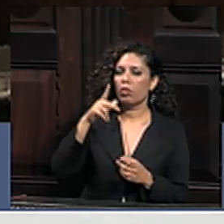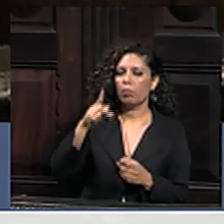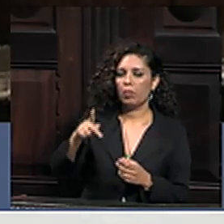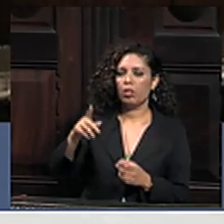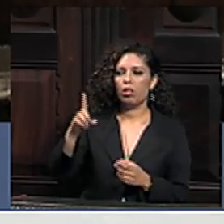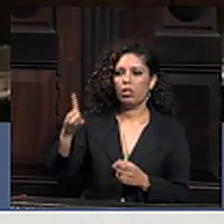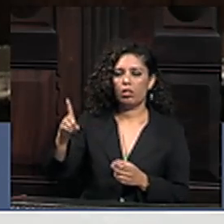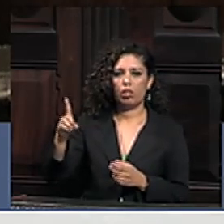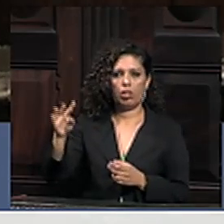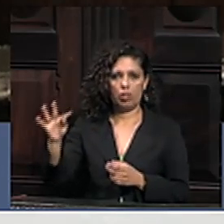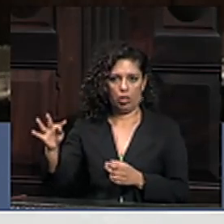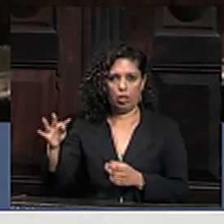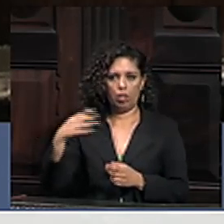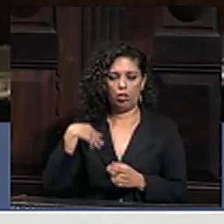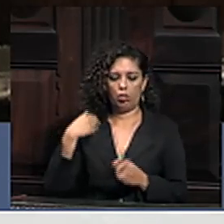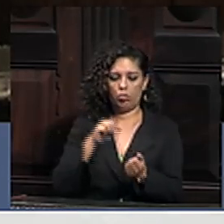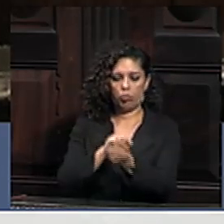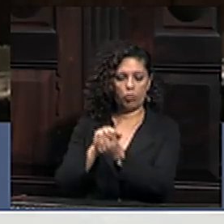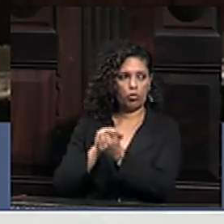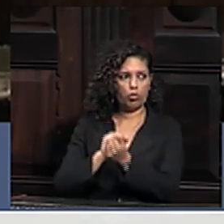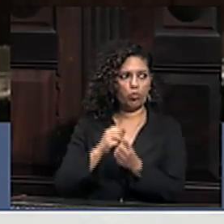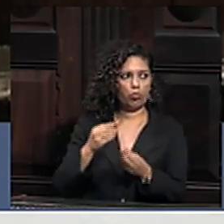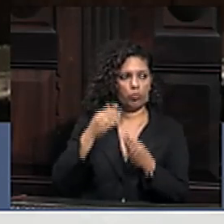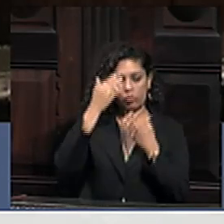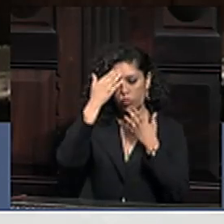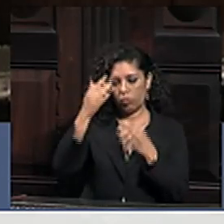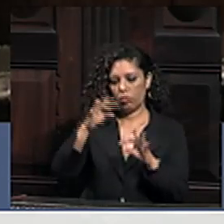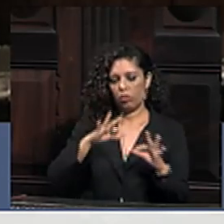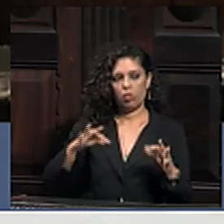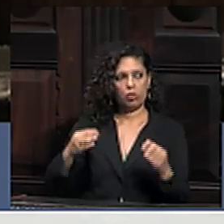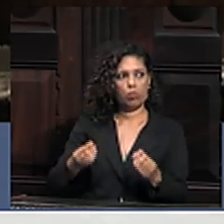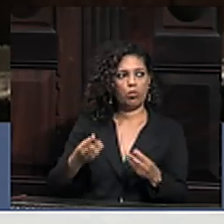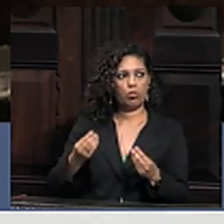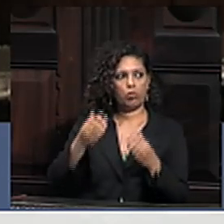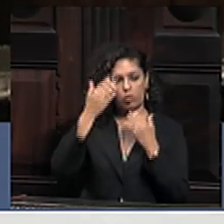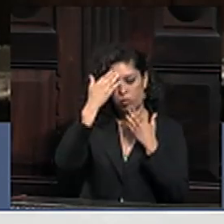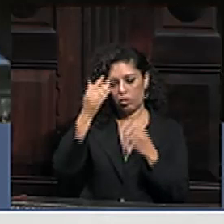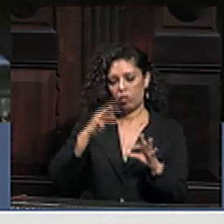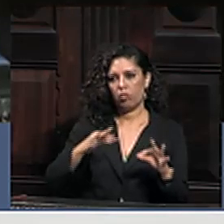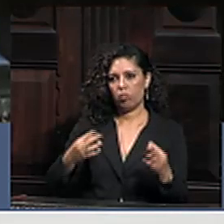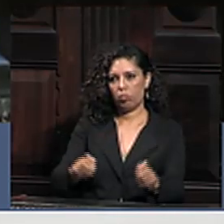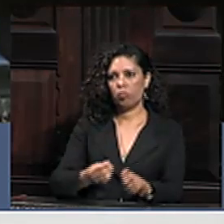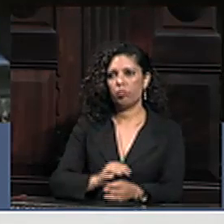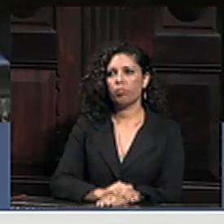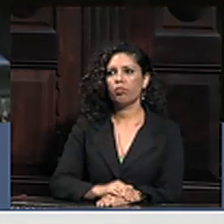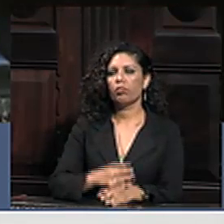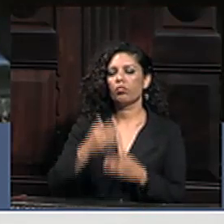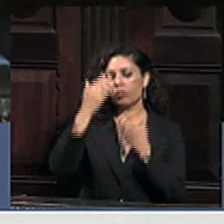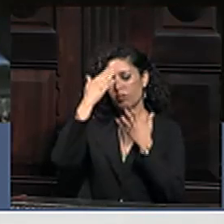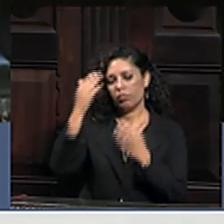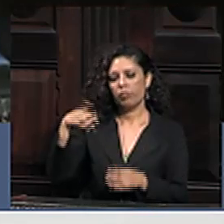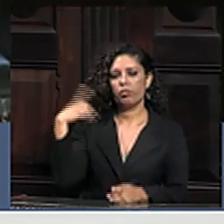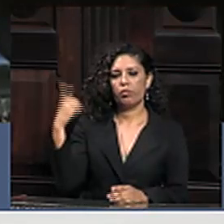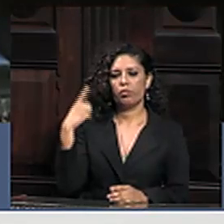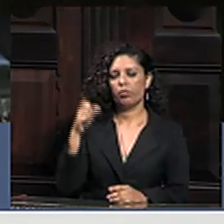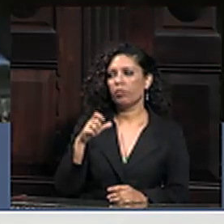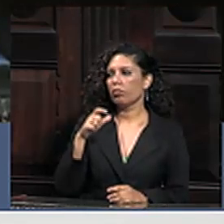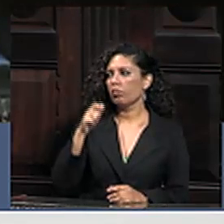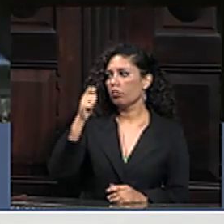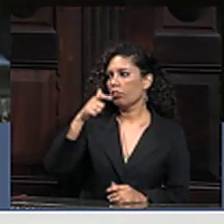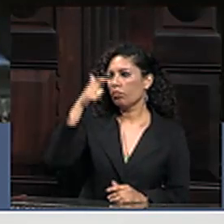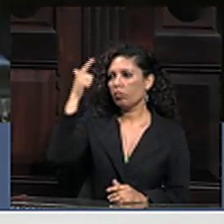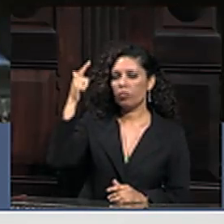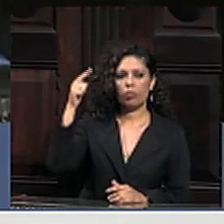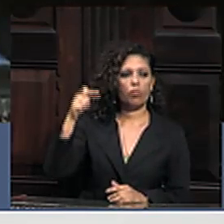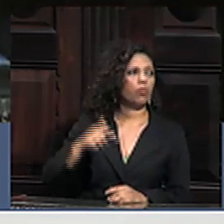defesa do legado do Brizola. Muito obrigado a vocês, muito obrigado a todos. Obrigado, deputado Luiz Martins, parabéns por sua reeleição.